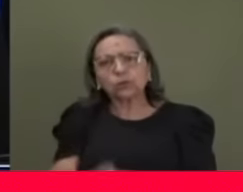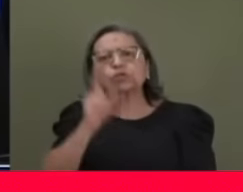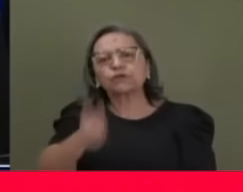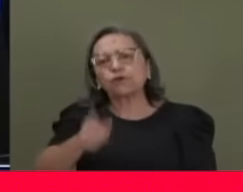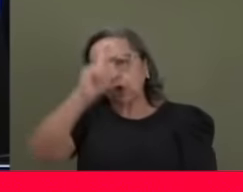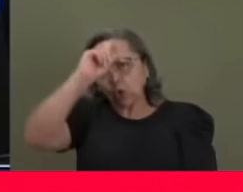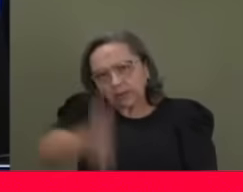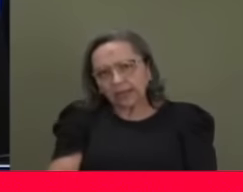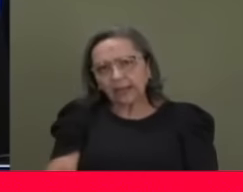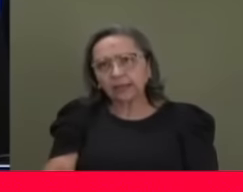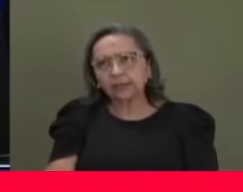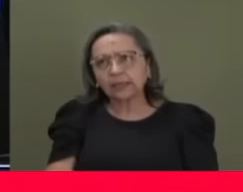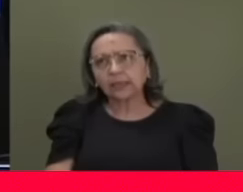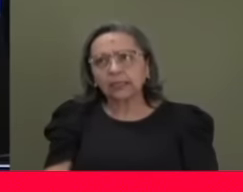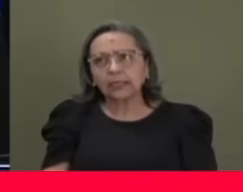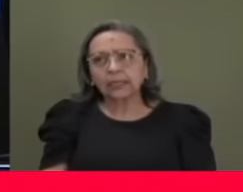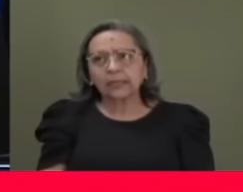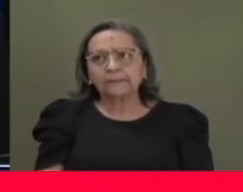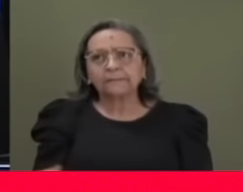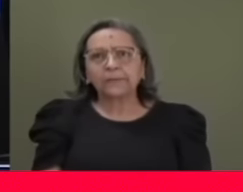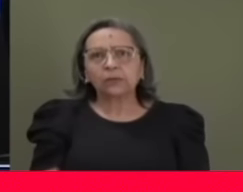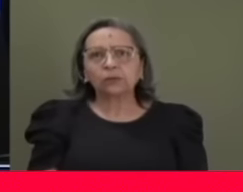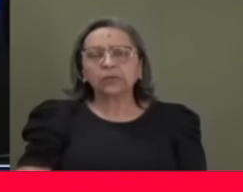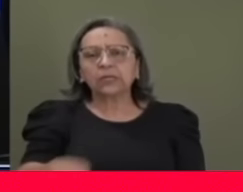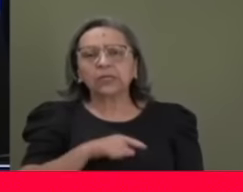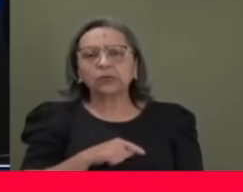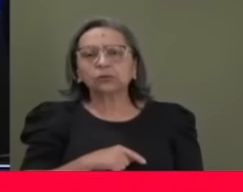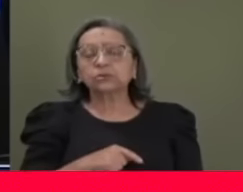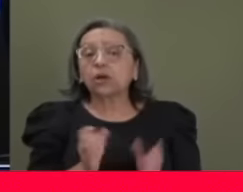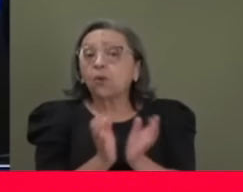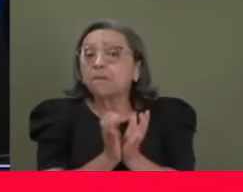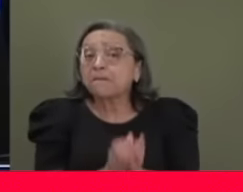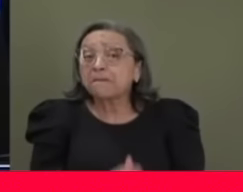condenada por o maior esquema de corrupção que esse país já viu.